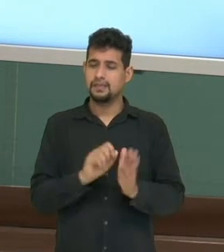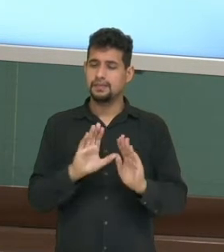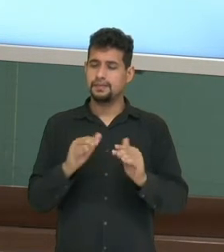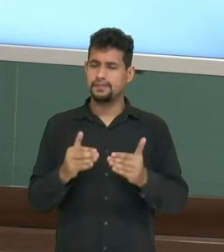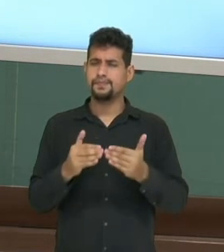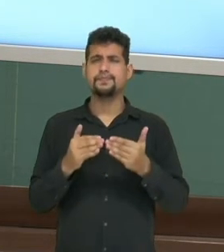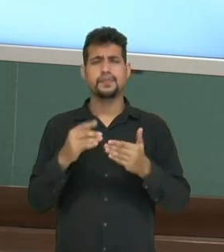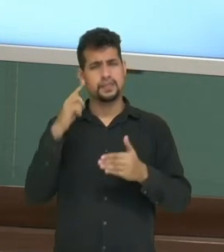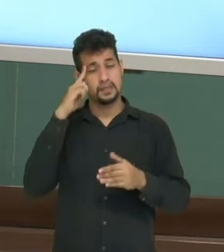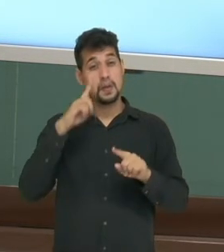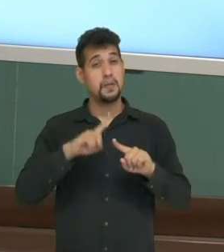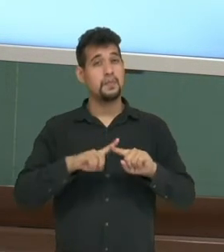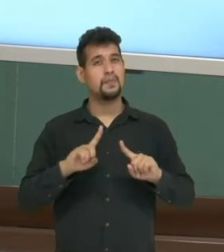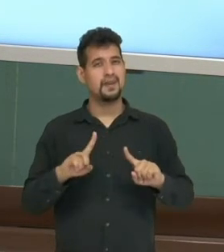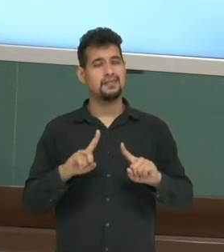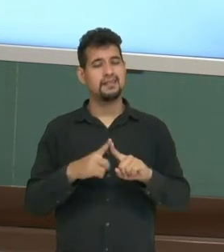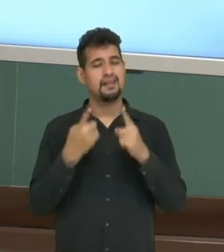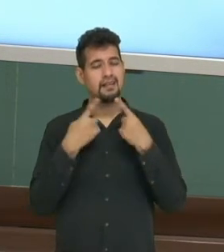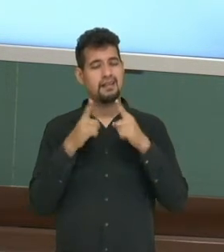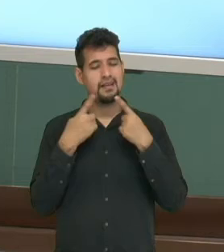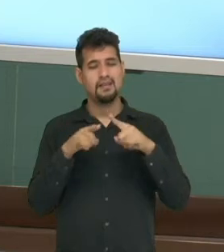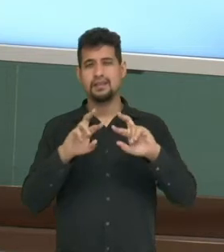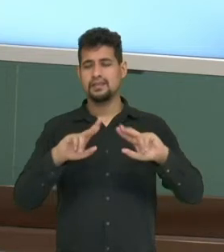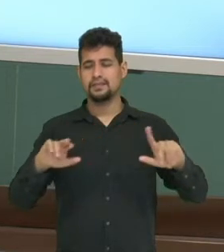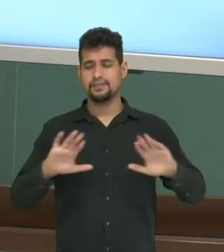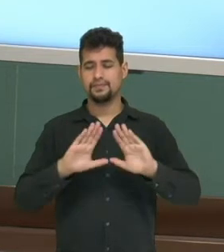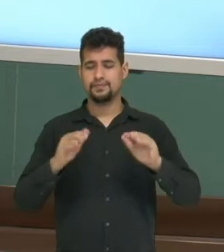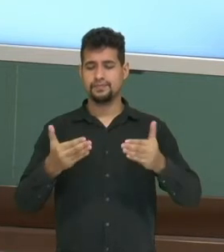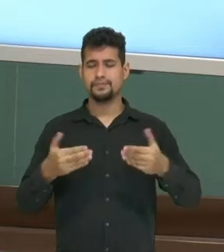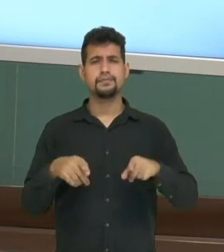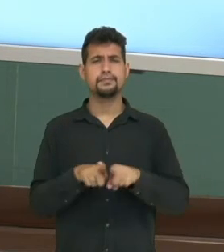militar. Portanto, denunciava tanto a repressão